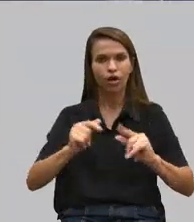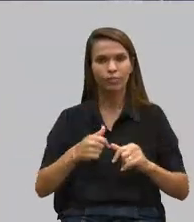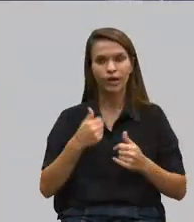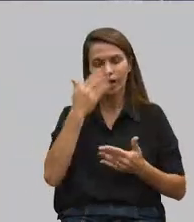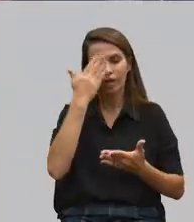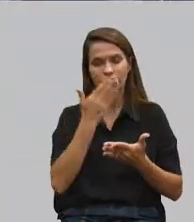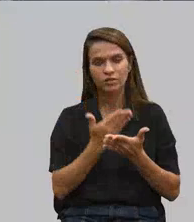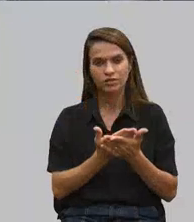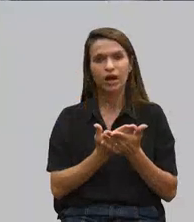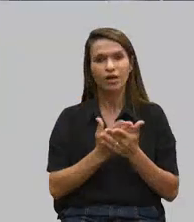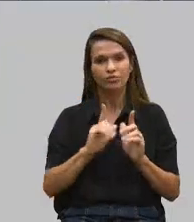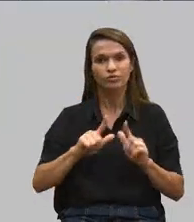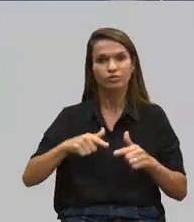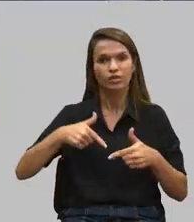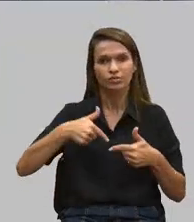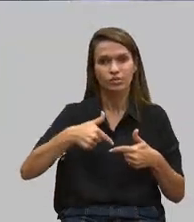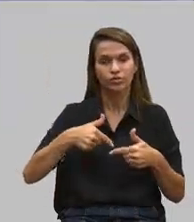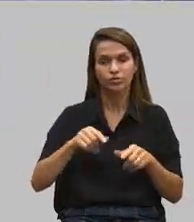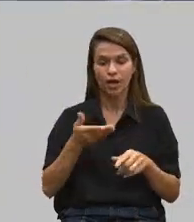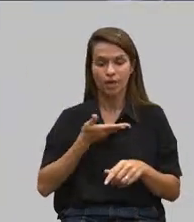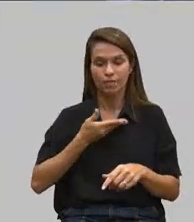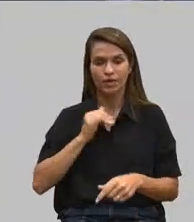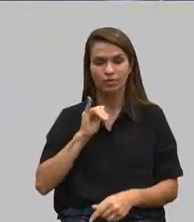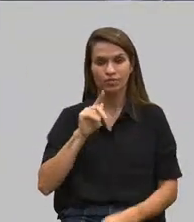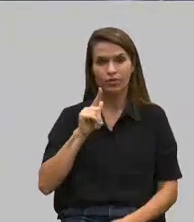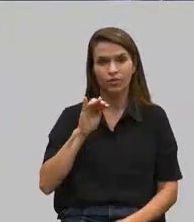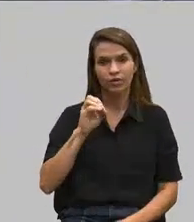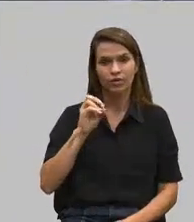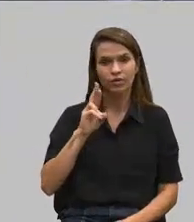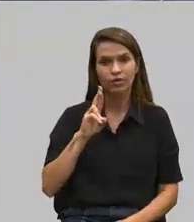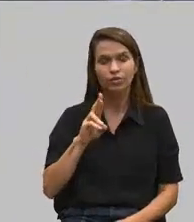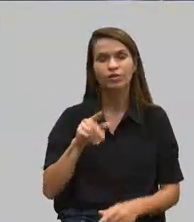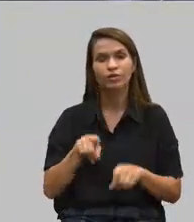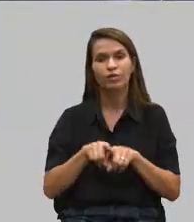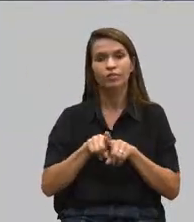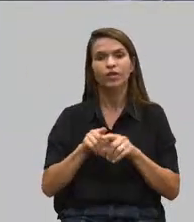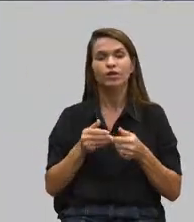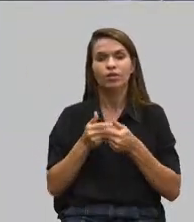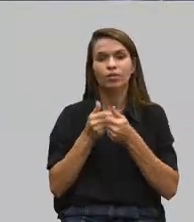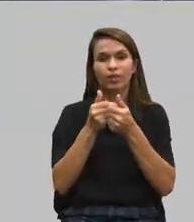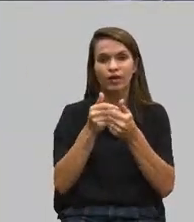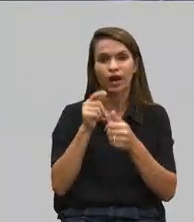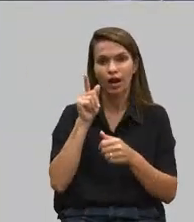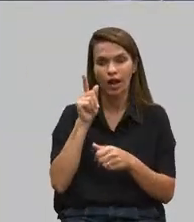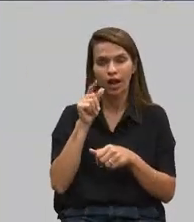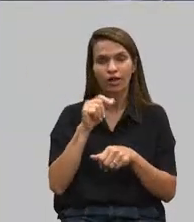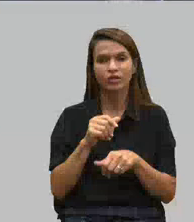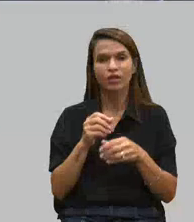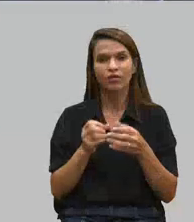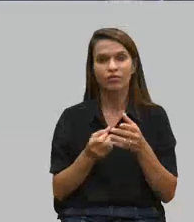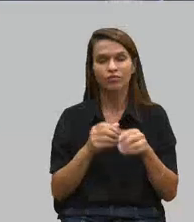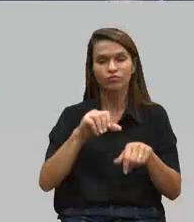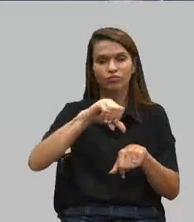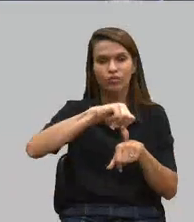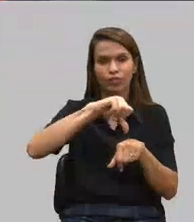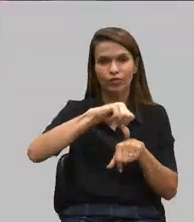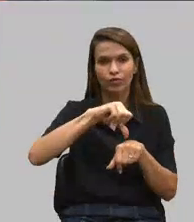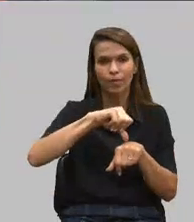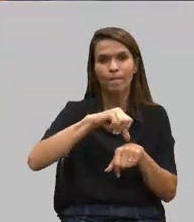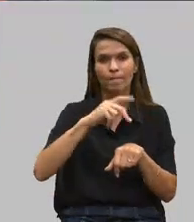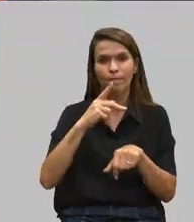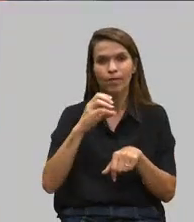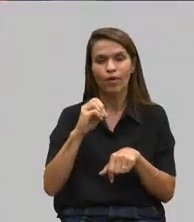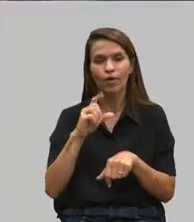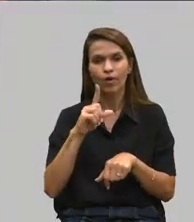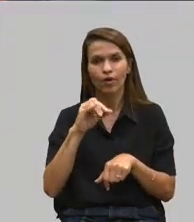né nosso amigo Igor que sempre tá nos acompanhando nos apoiando lá na Fundação Helena tipof nas nossas lutas e das nossas